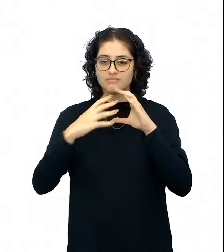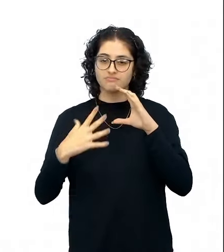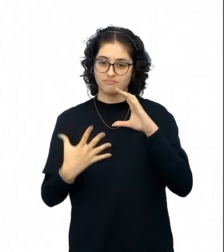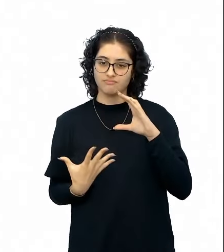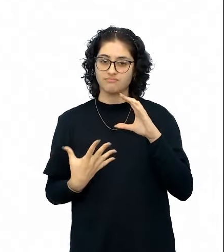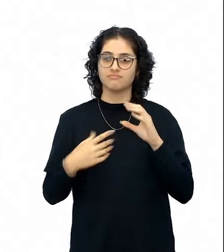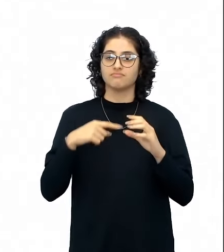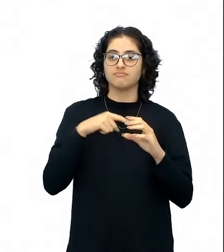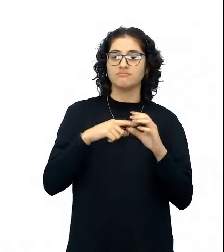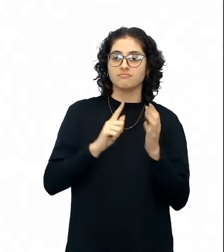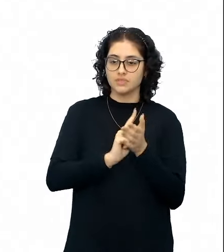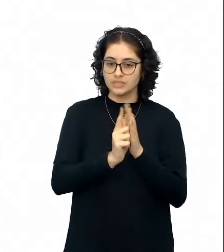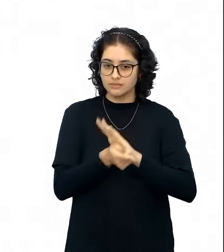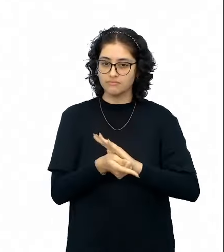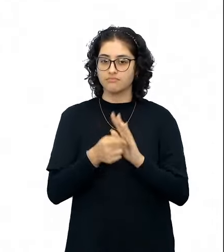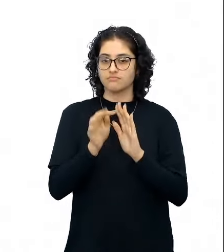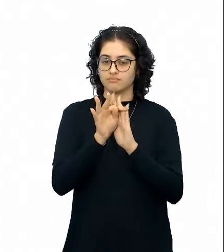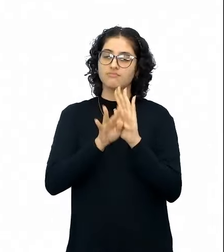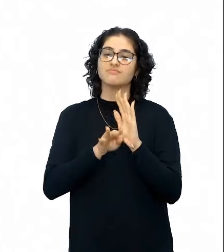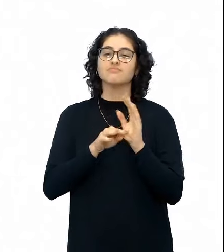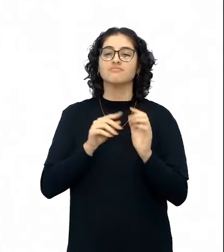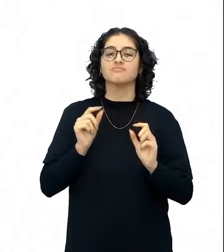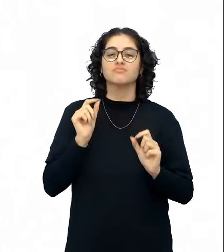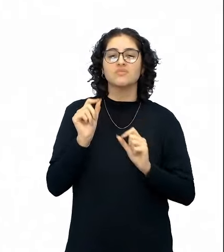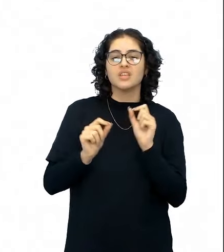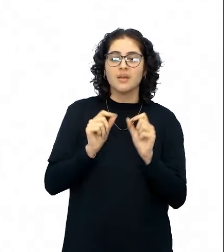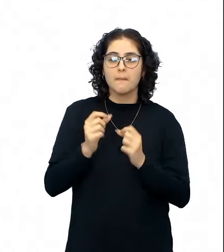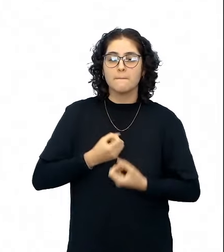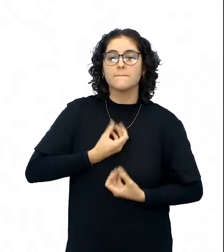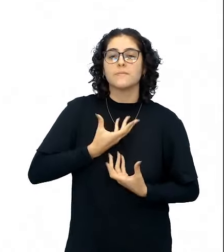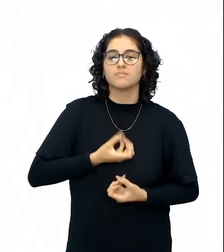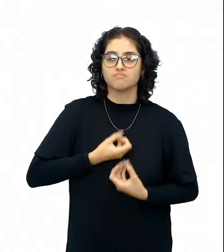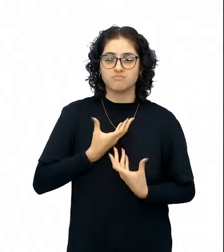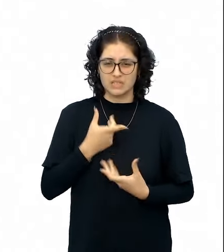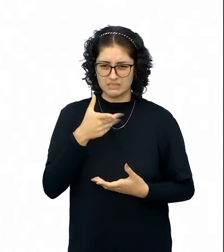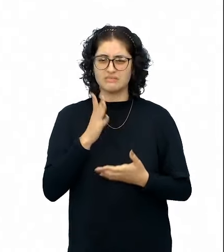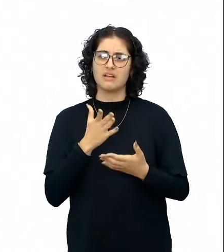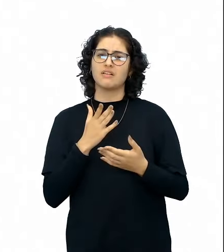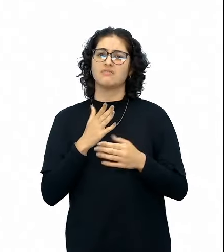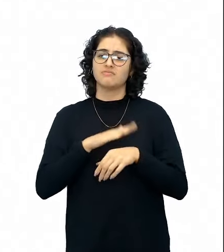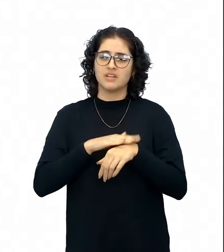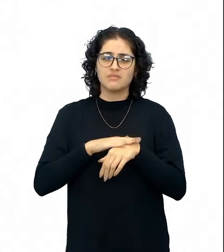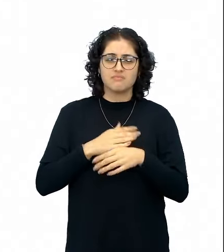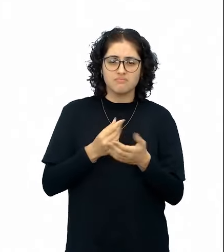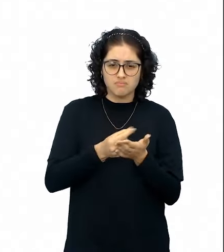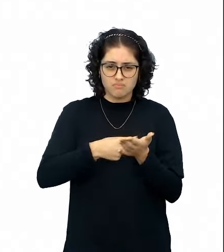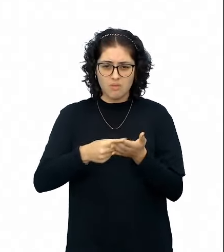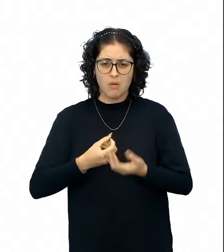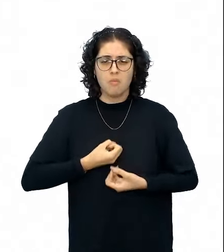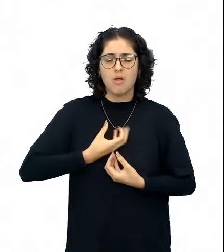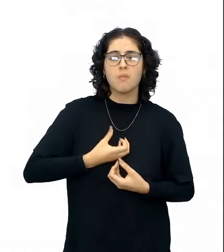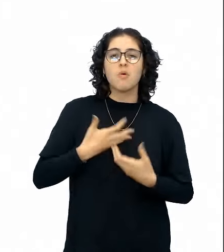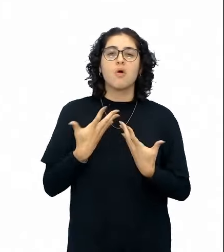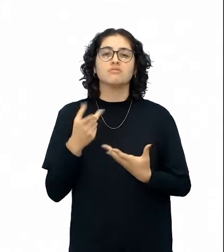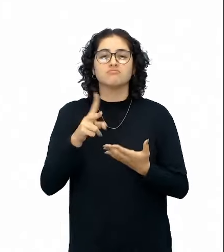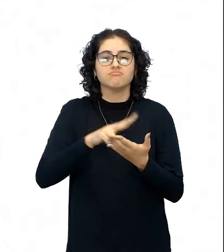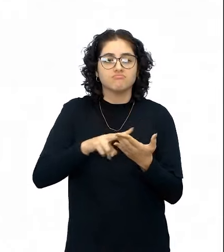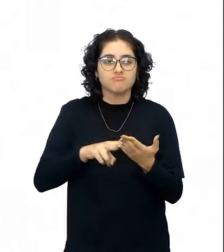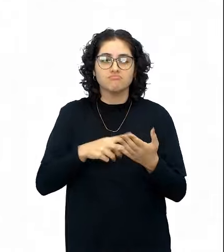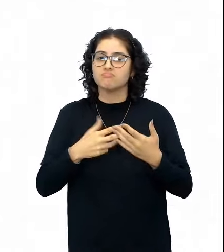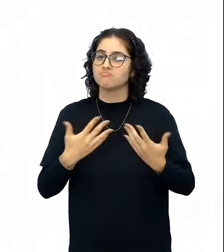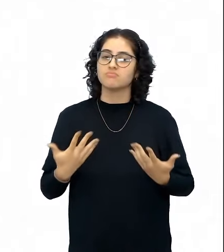importante, gente, e aí, moçada, o que é poema? Você já fez um poema? Quais os poemas você já leu? Quantos